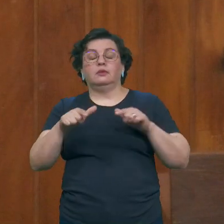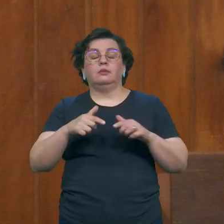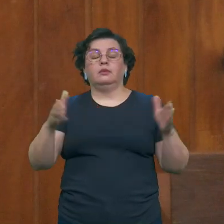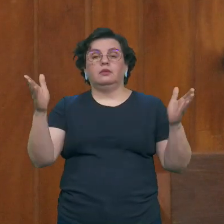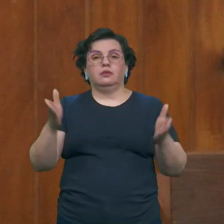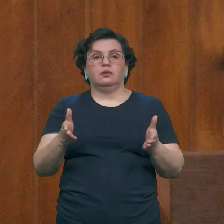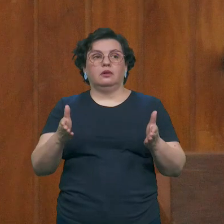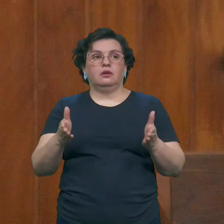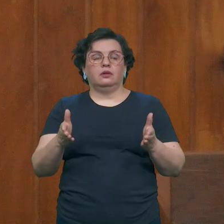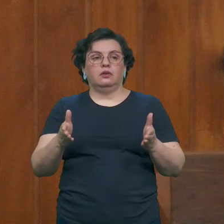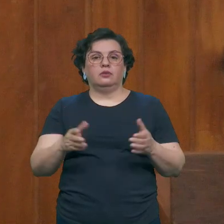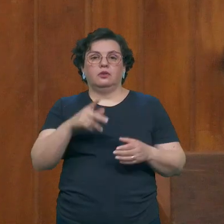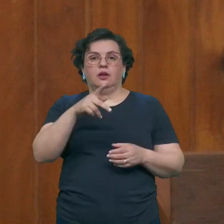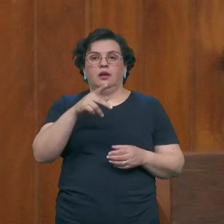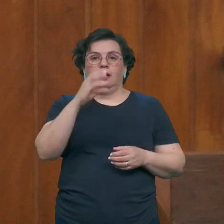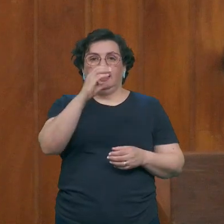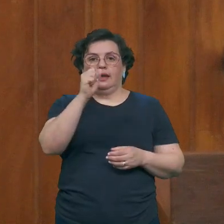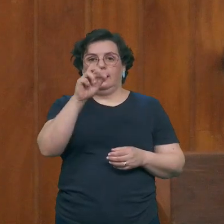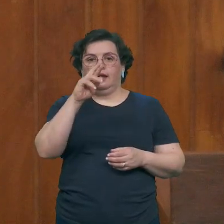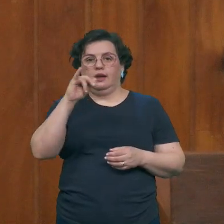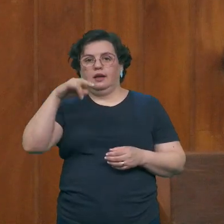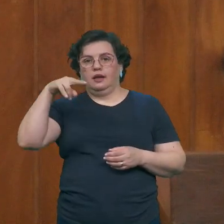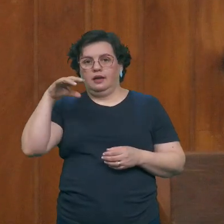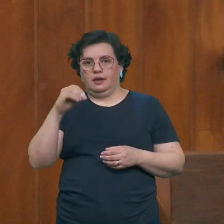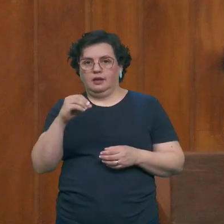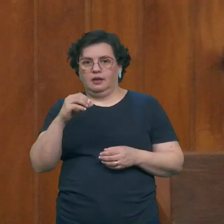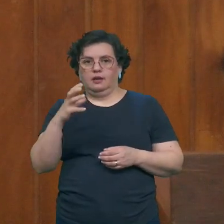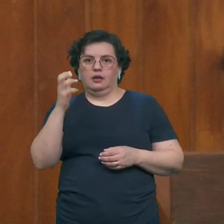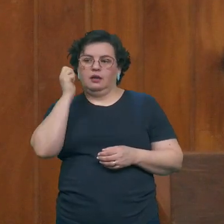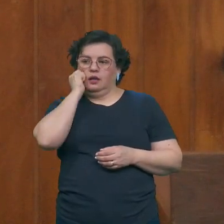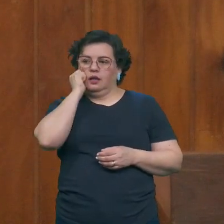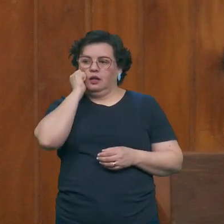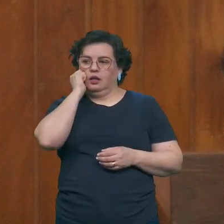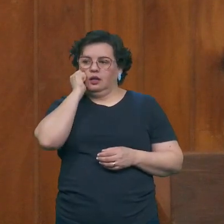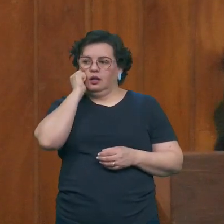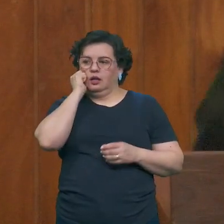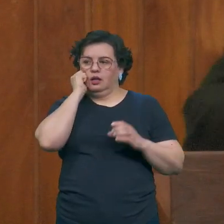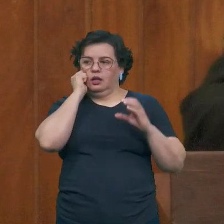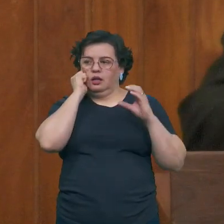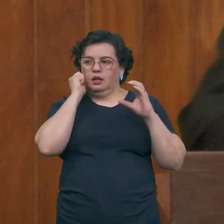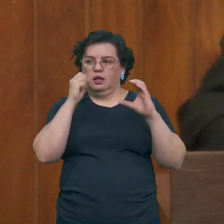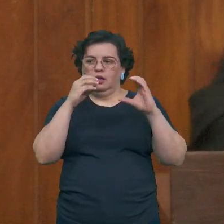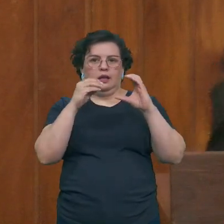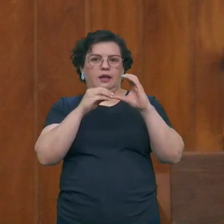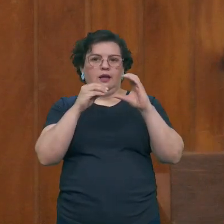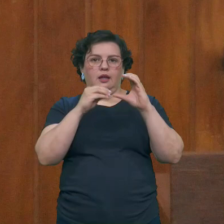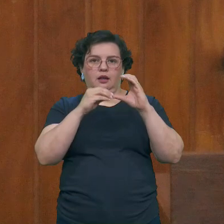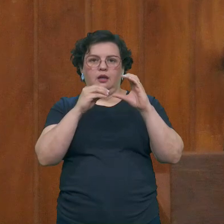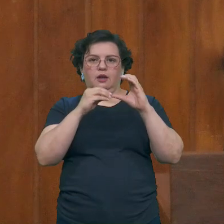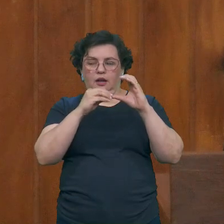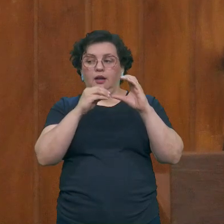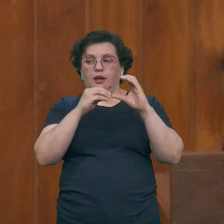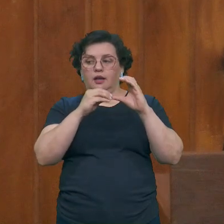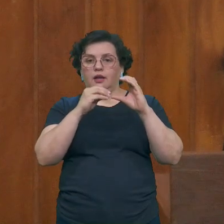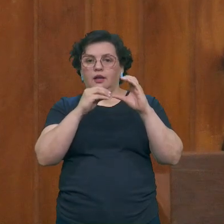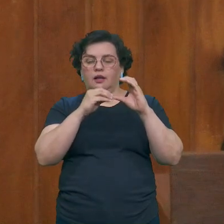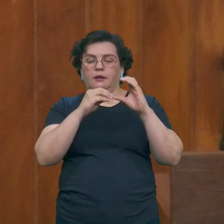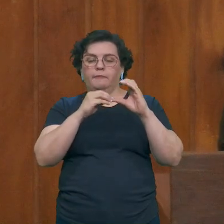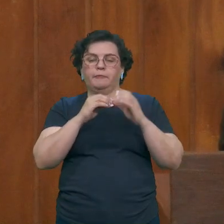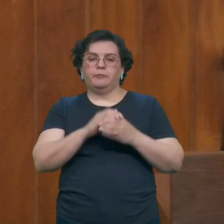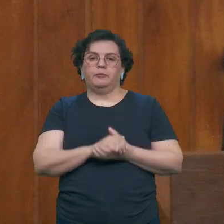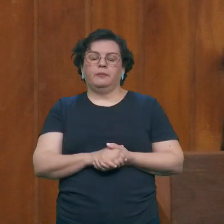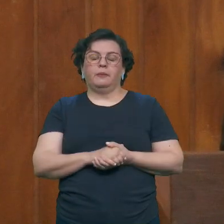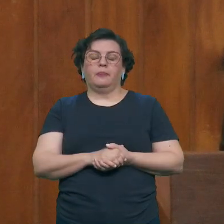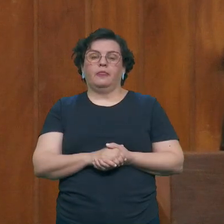a Carino que adotou, podemos dizer assim, né? Então, parabéns pelo trabalho.